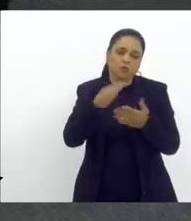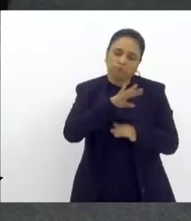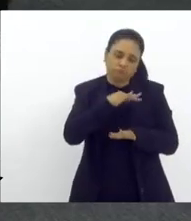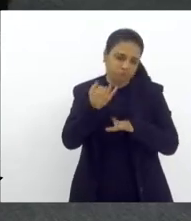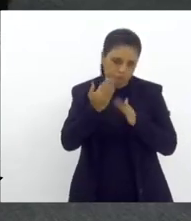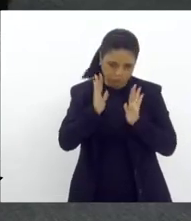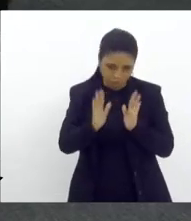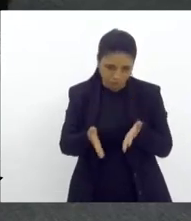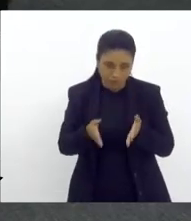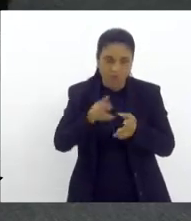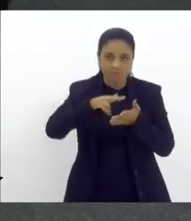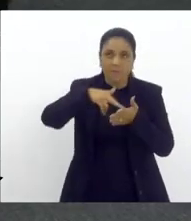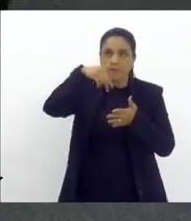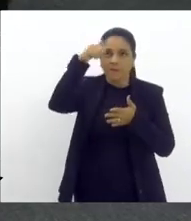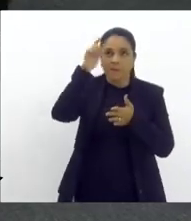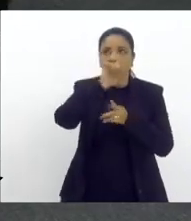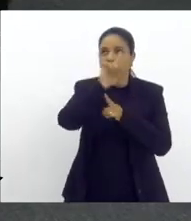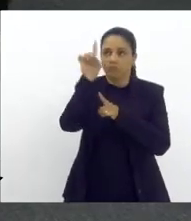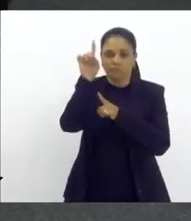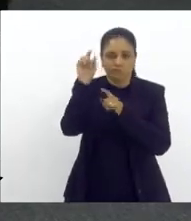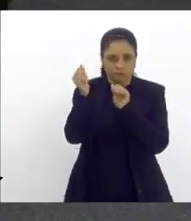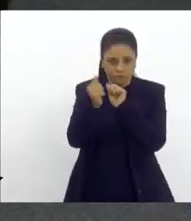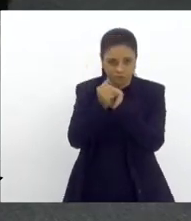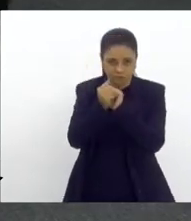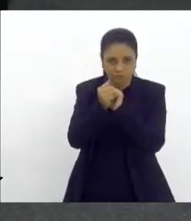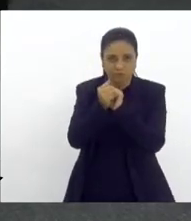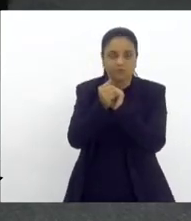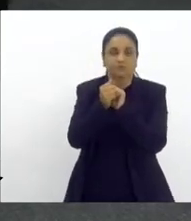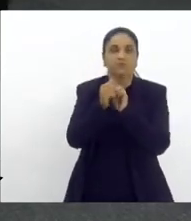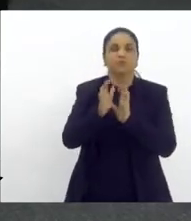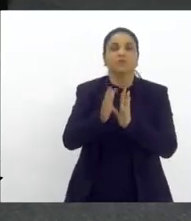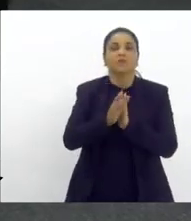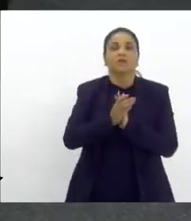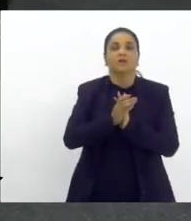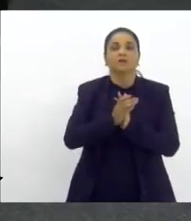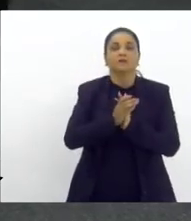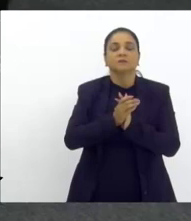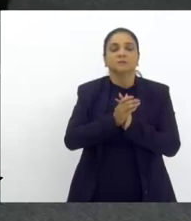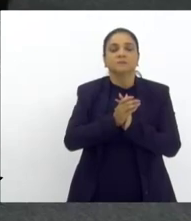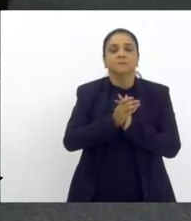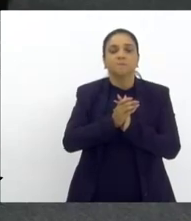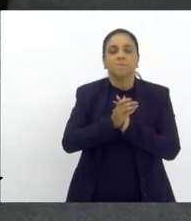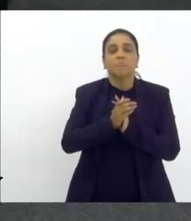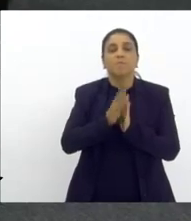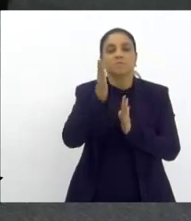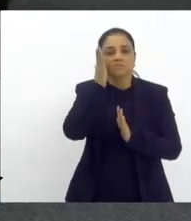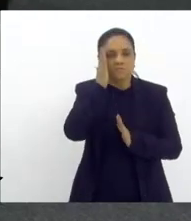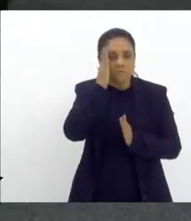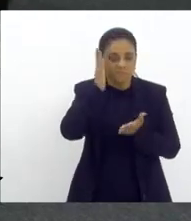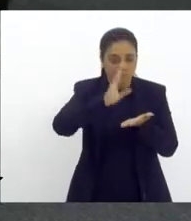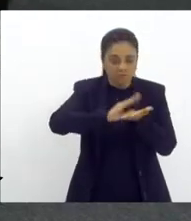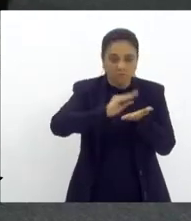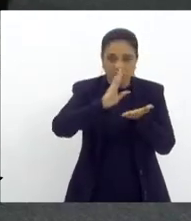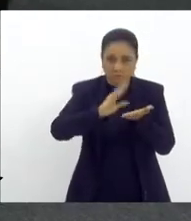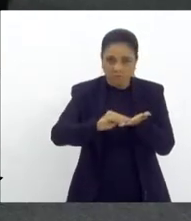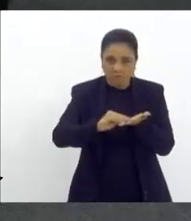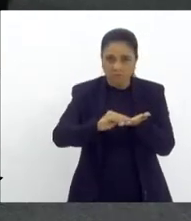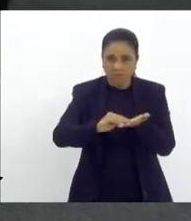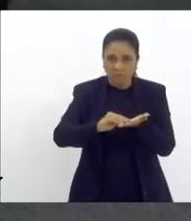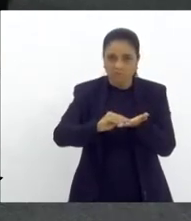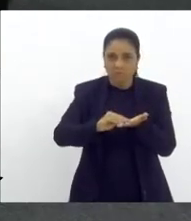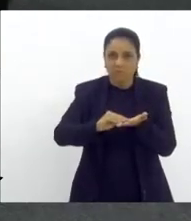já está no lugar que ela merece mas a gente sabe que essa pauta é essa é